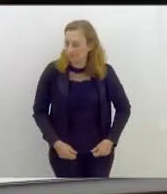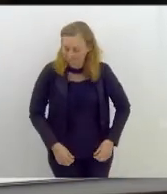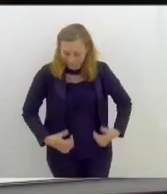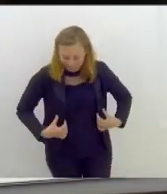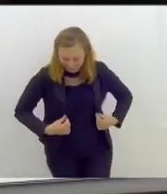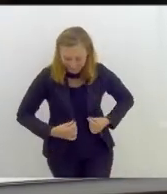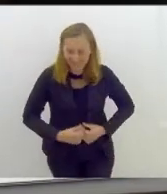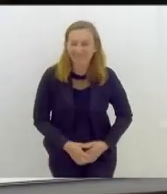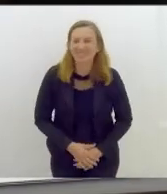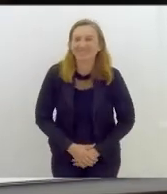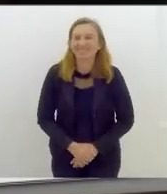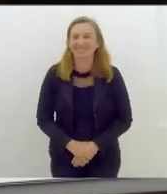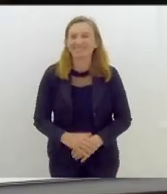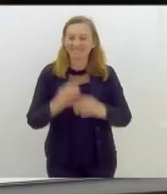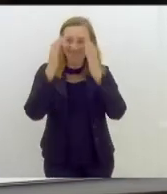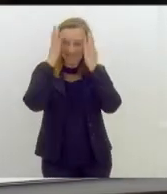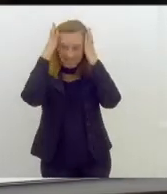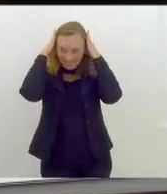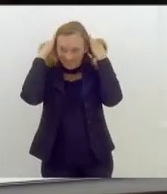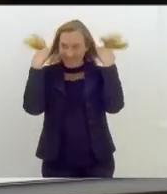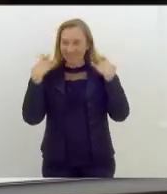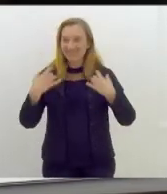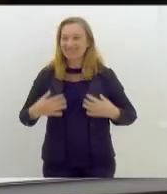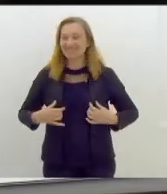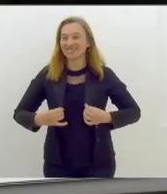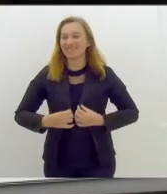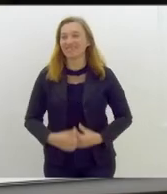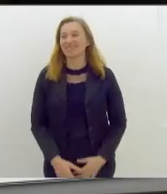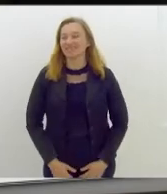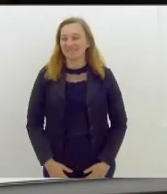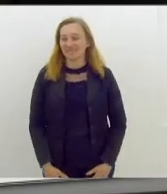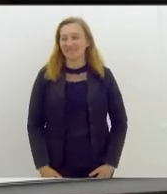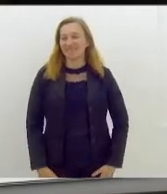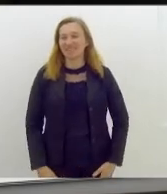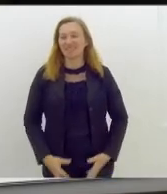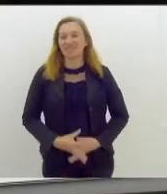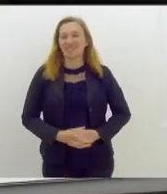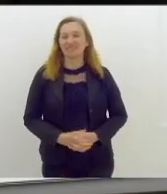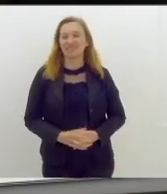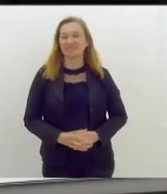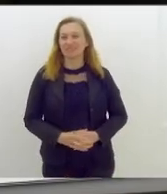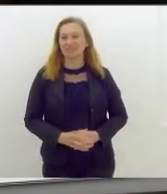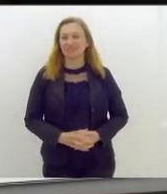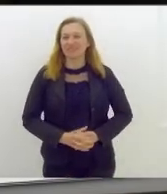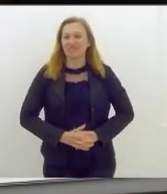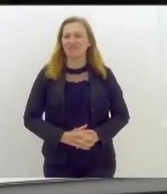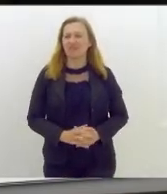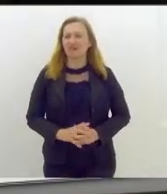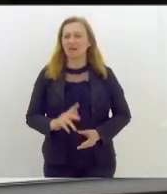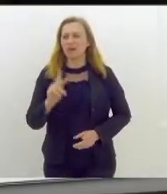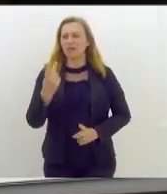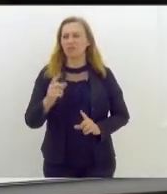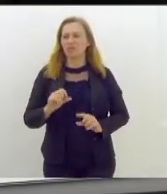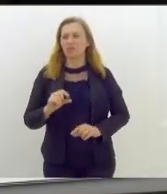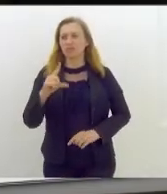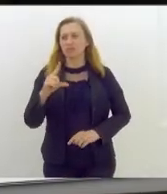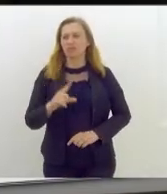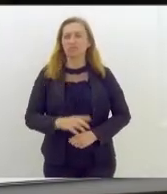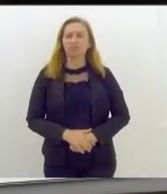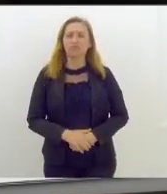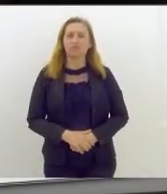além de tudo, é humano e é um homem com H maiúsculo. Isso muito me